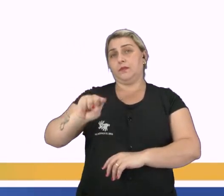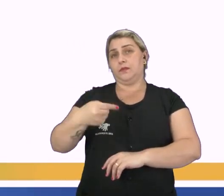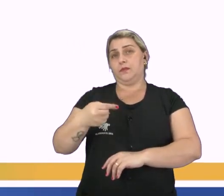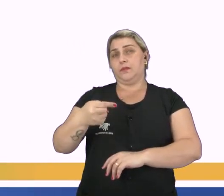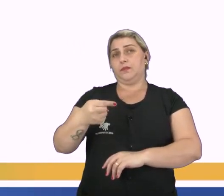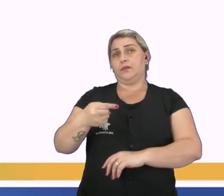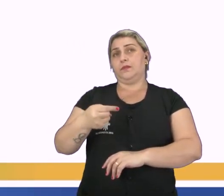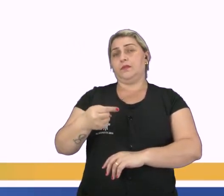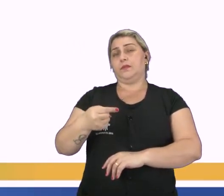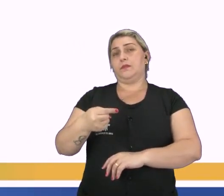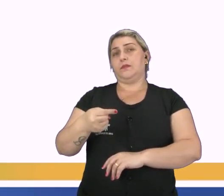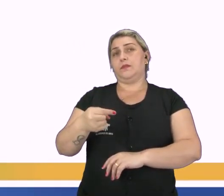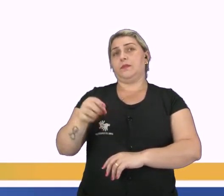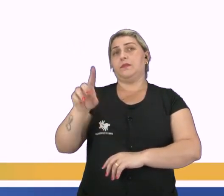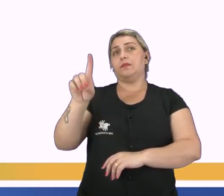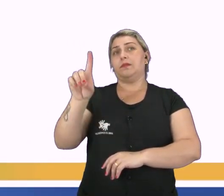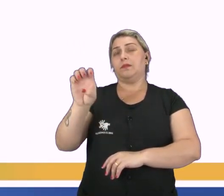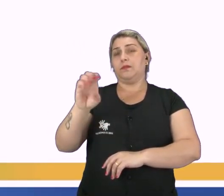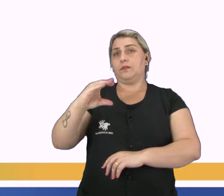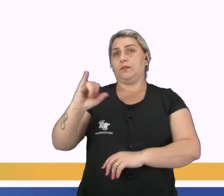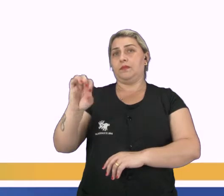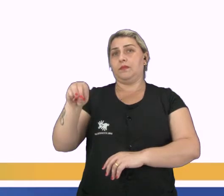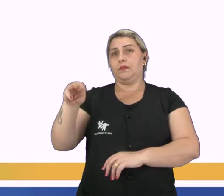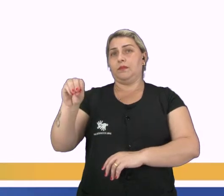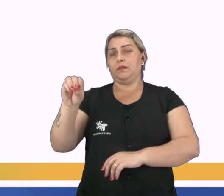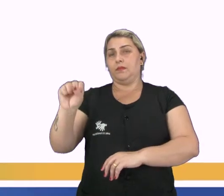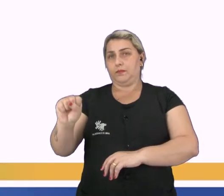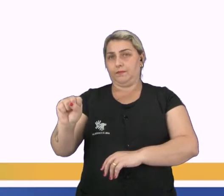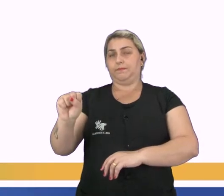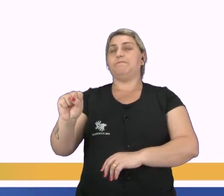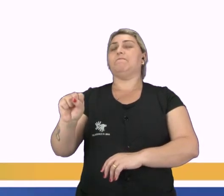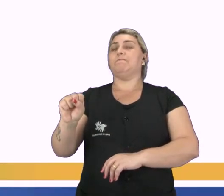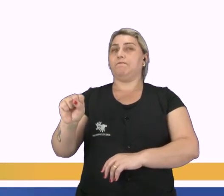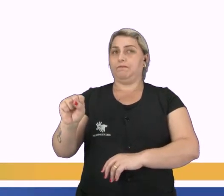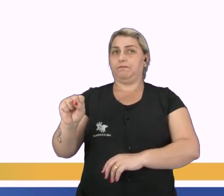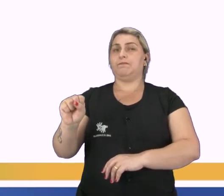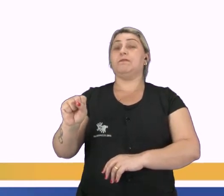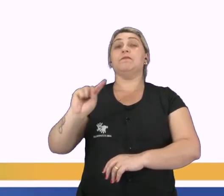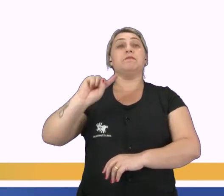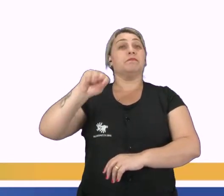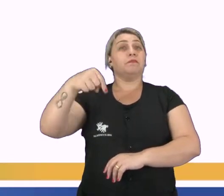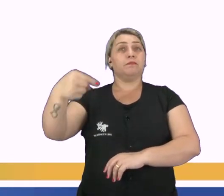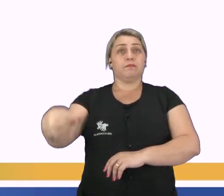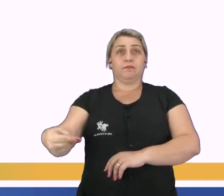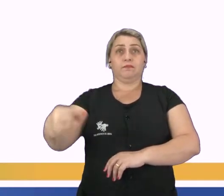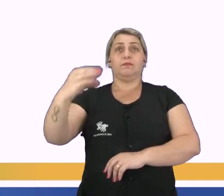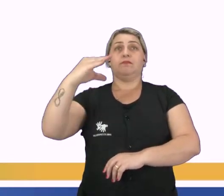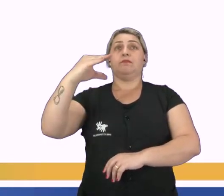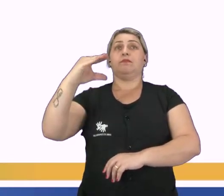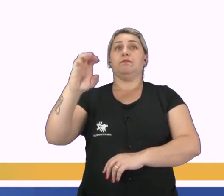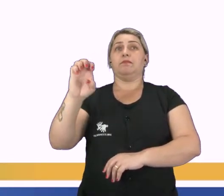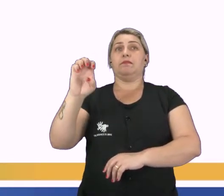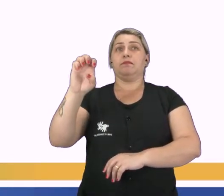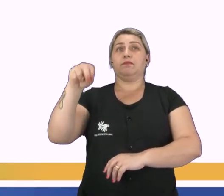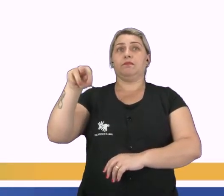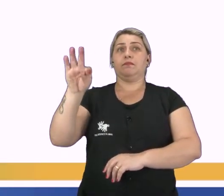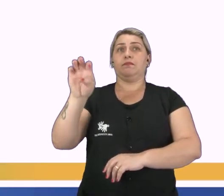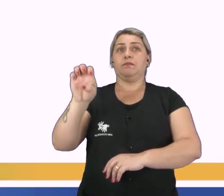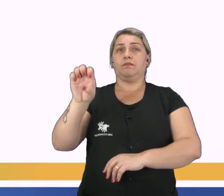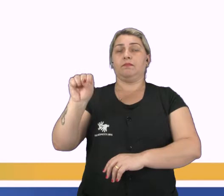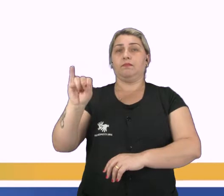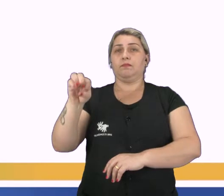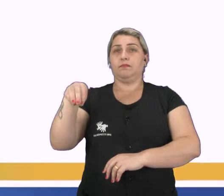vírgula nós chamamos de décimos, professoras. Depois do 6, nós chamamos